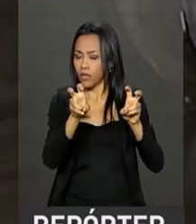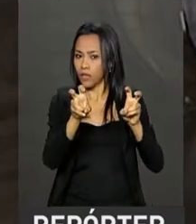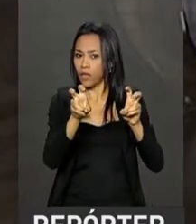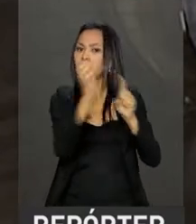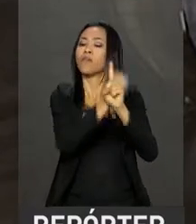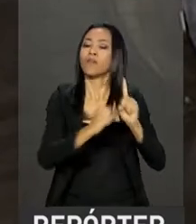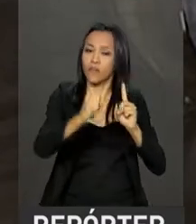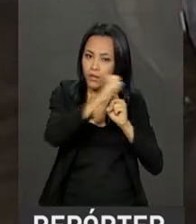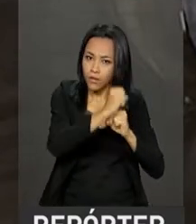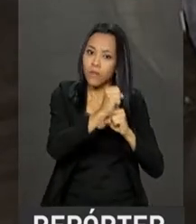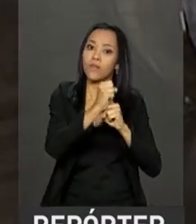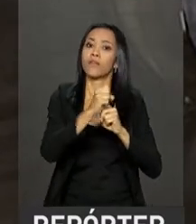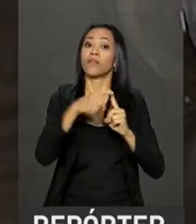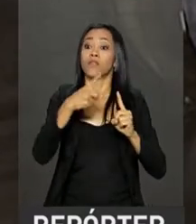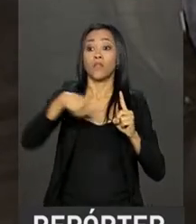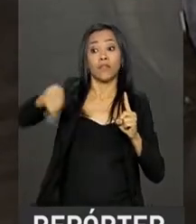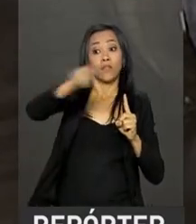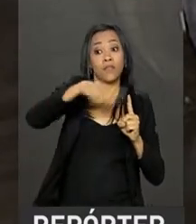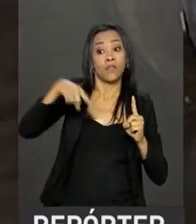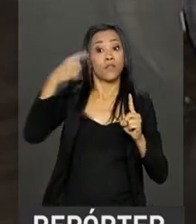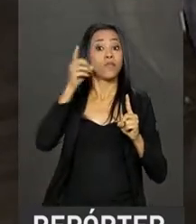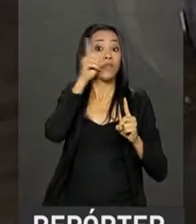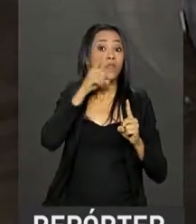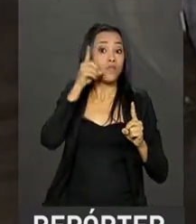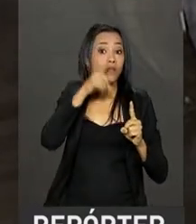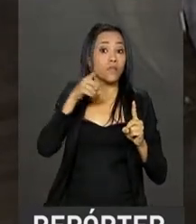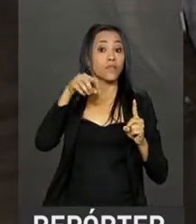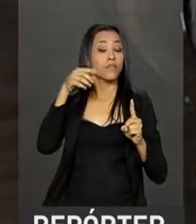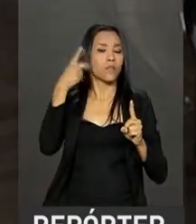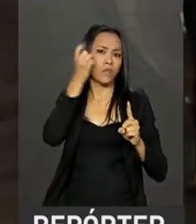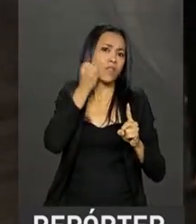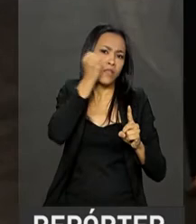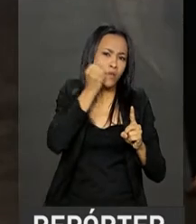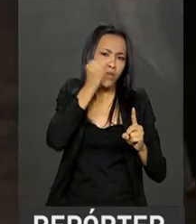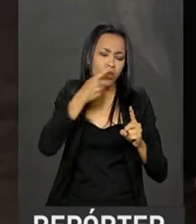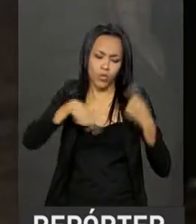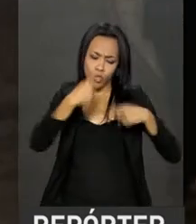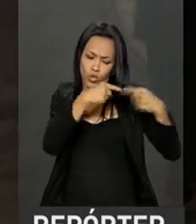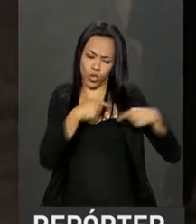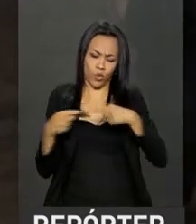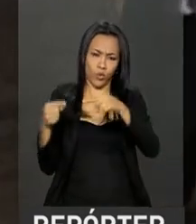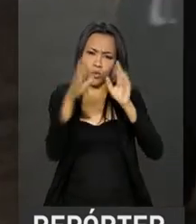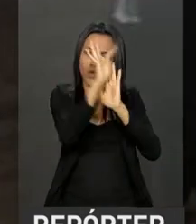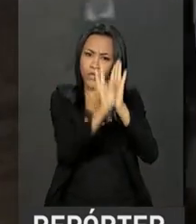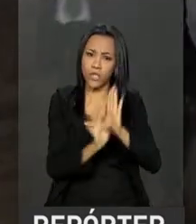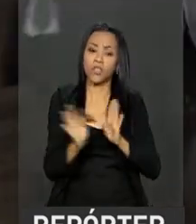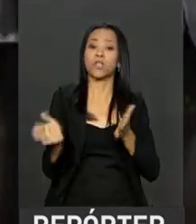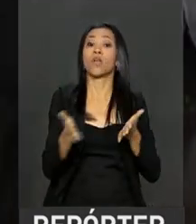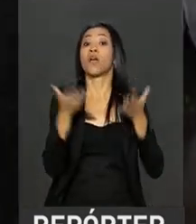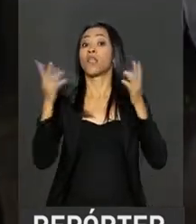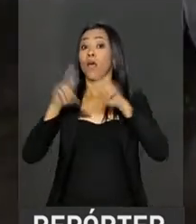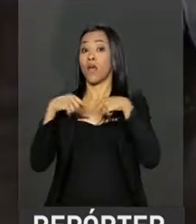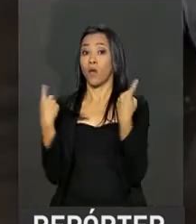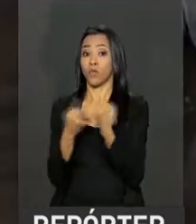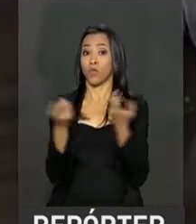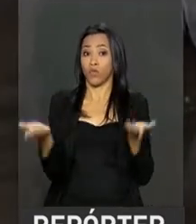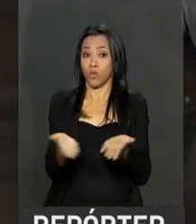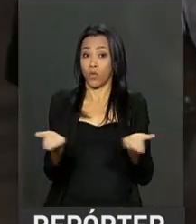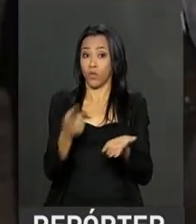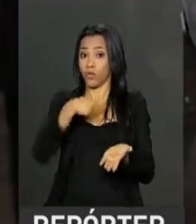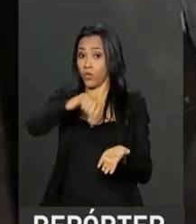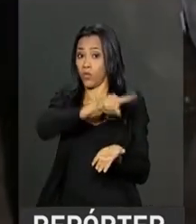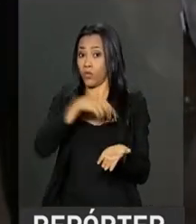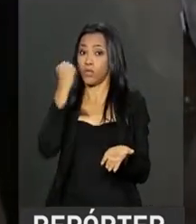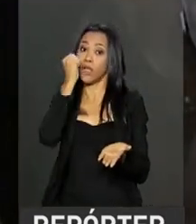Assuntos Sociais. Os parlamentares estão discutindo o texto do relatório. Na reunião de hoje, os senadores terão pelo